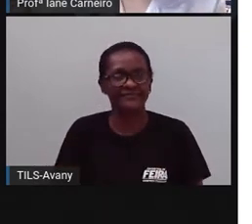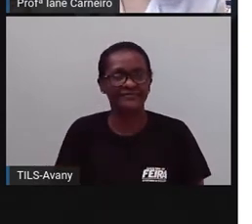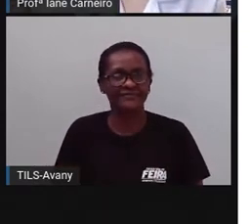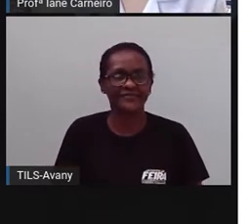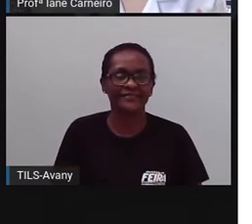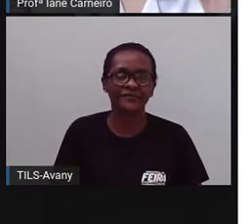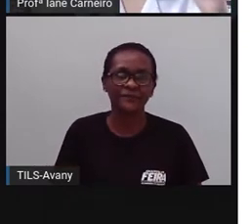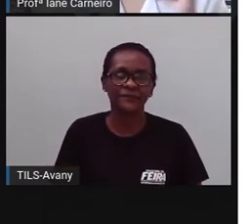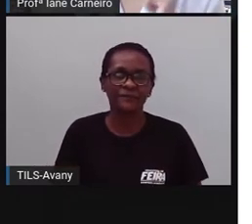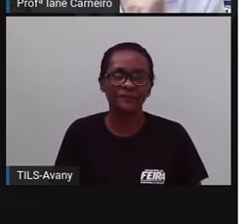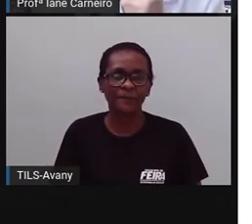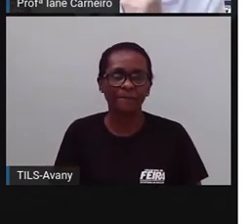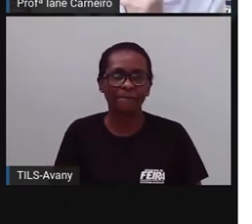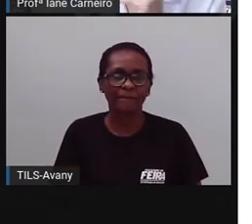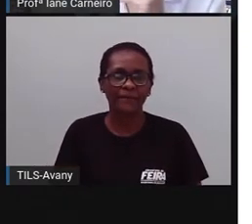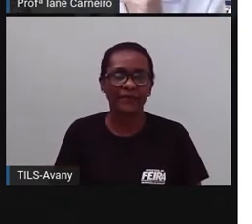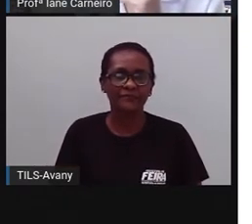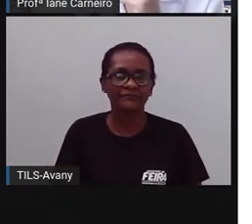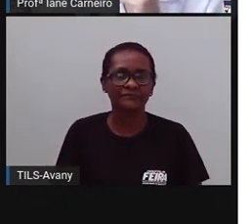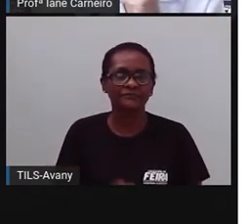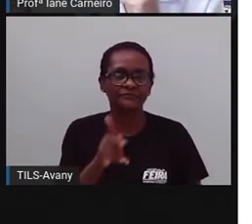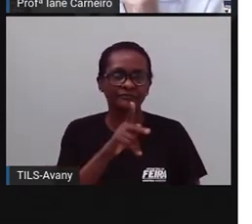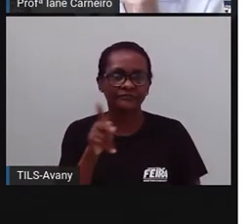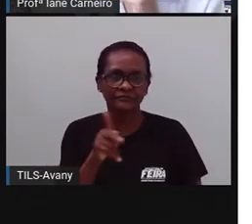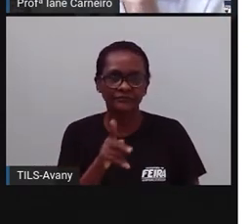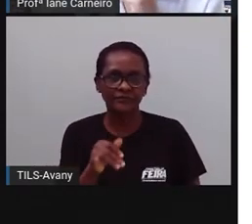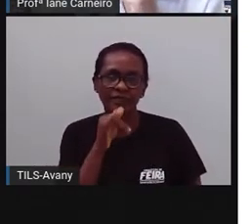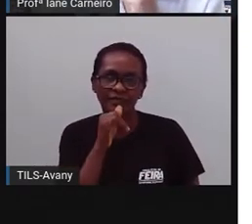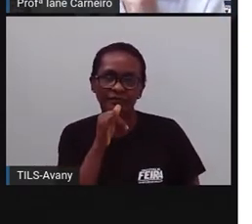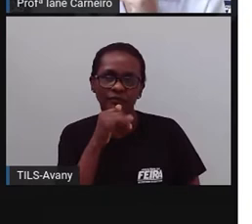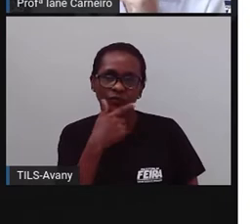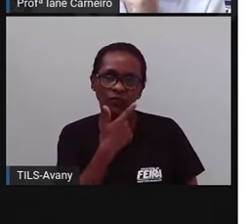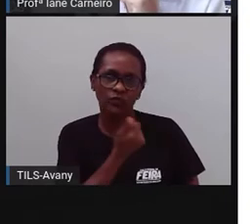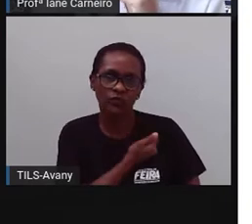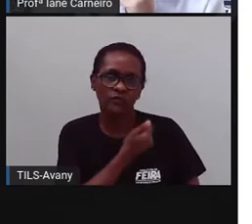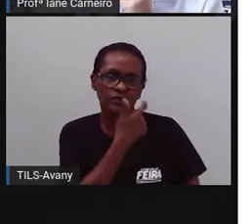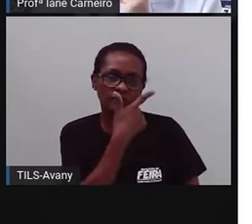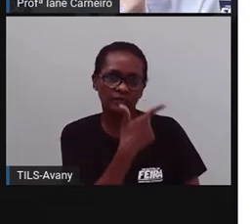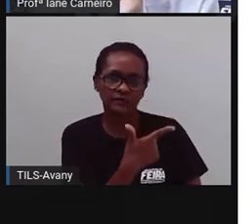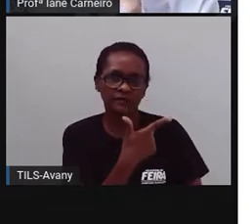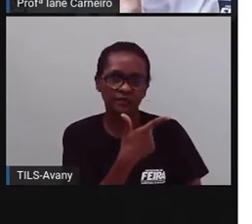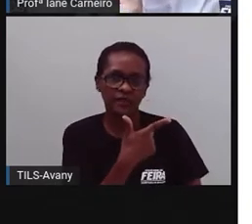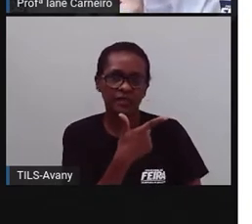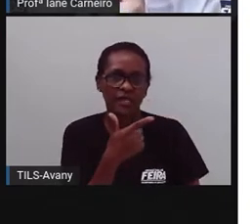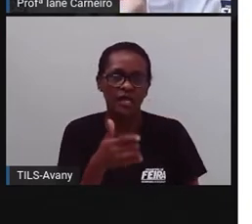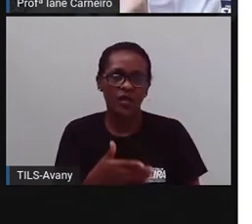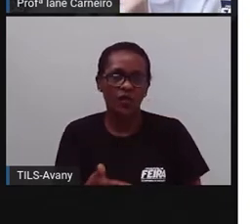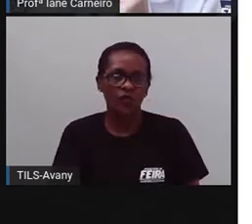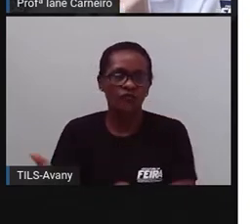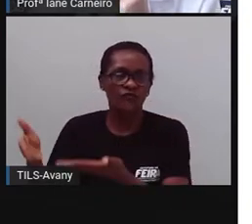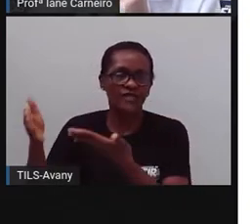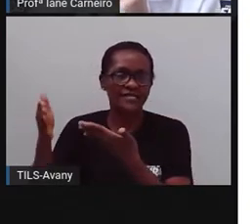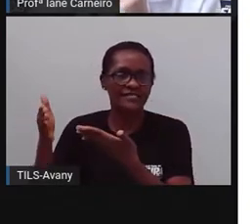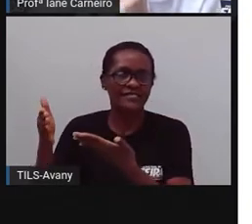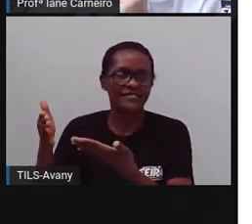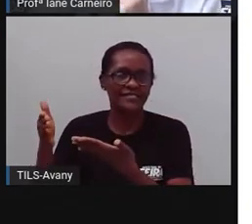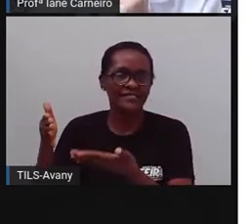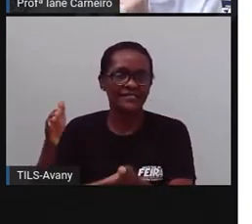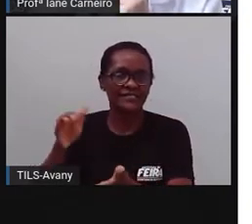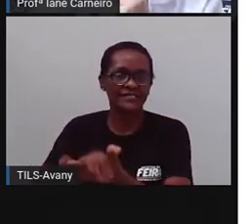Maria Eduarda eu trouxe outro convite aqui para gente ver ó você que sabe o que será esse convite é um convite de